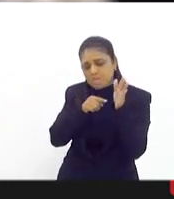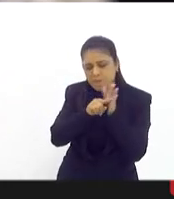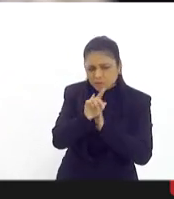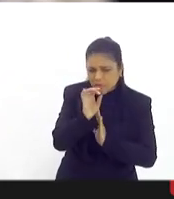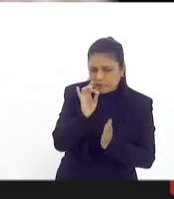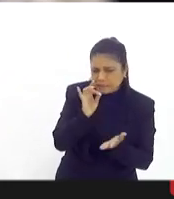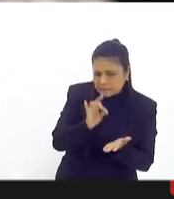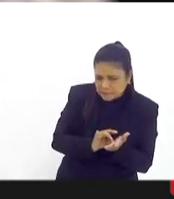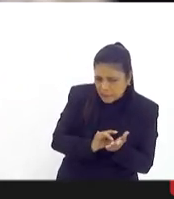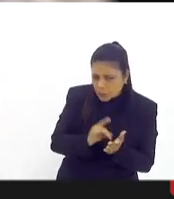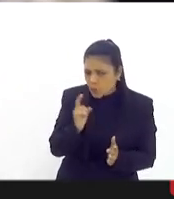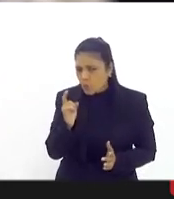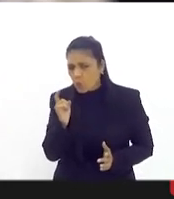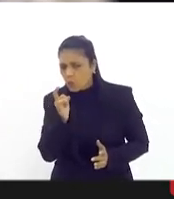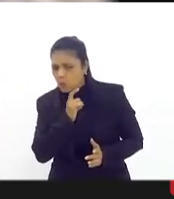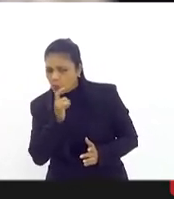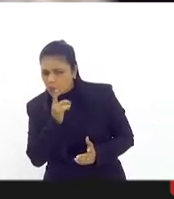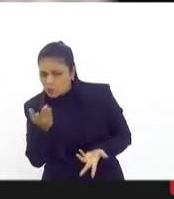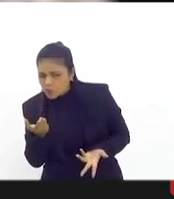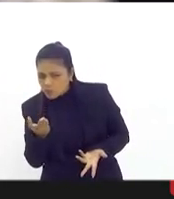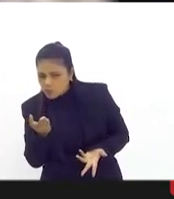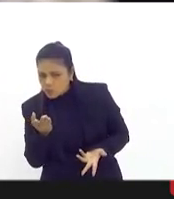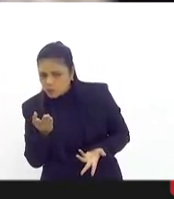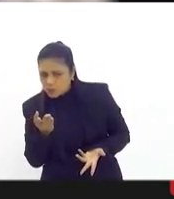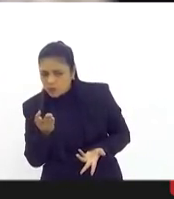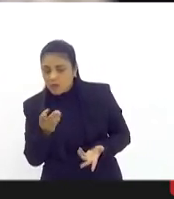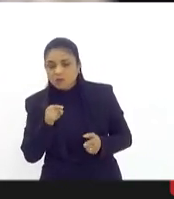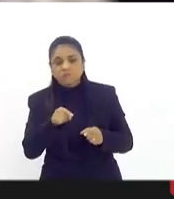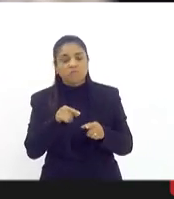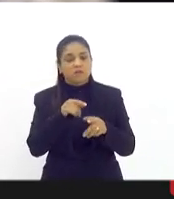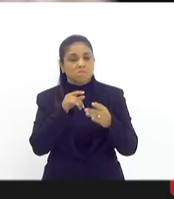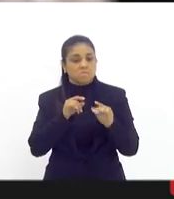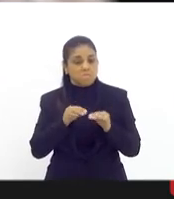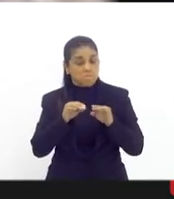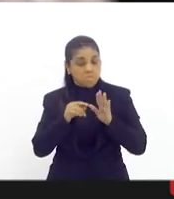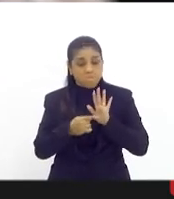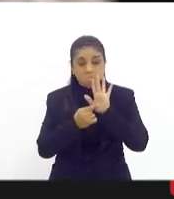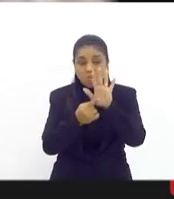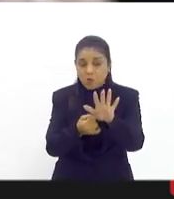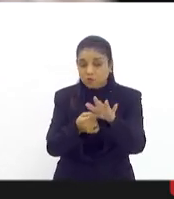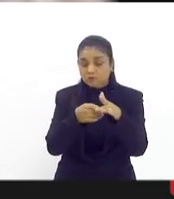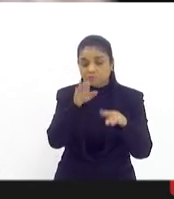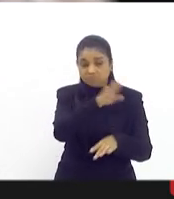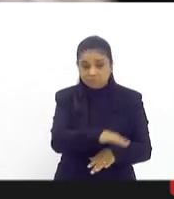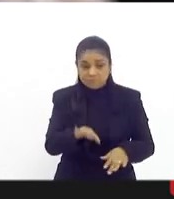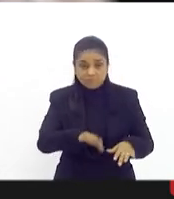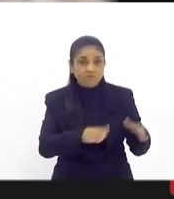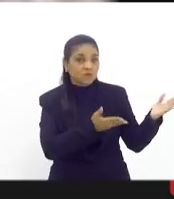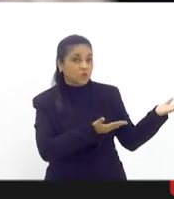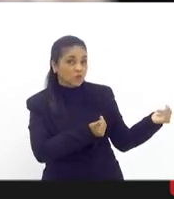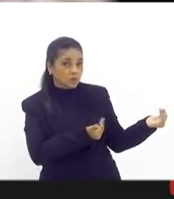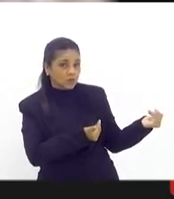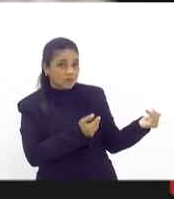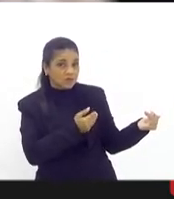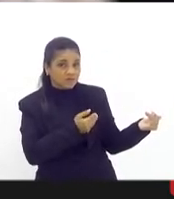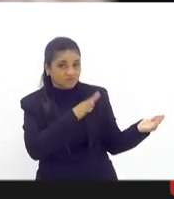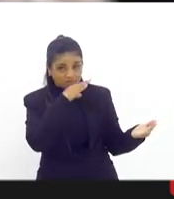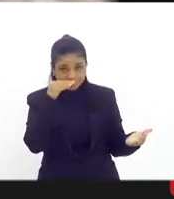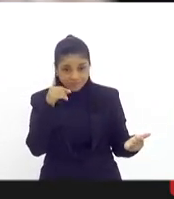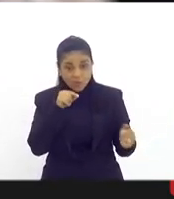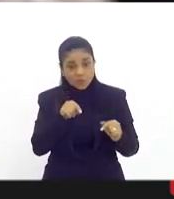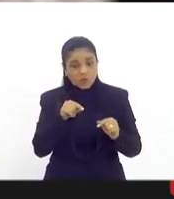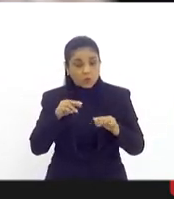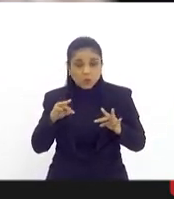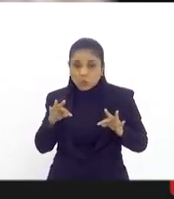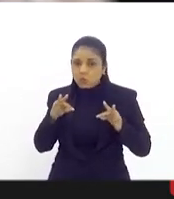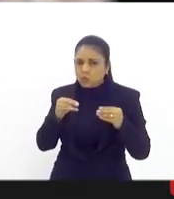do questionamento é a gente incutir na cabeça de todo adolescente, de toda criança, de todo jovem adulto, de imediato, que tudo que eles estão vendo,